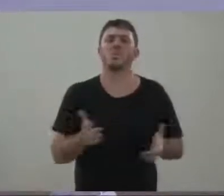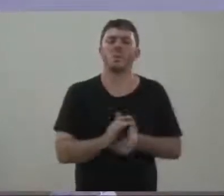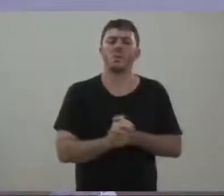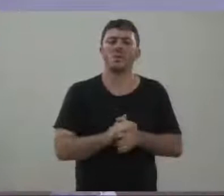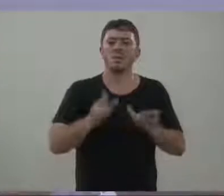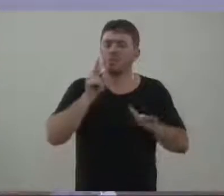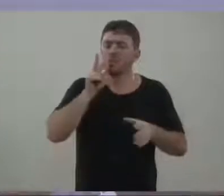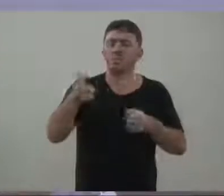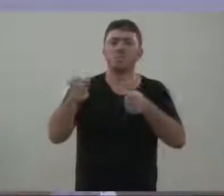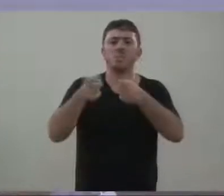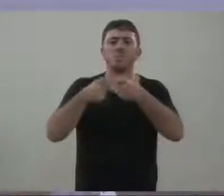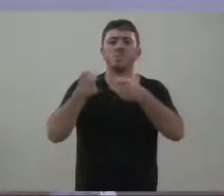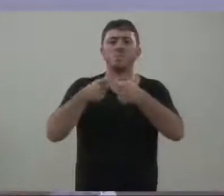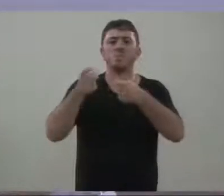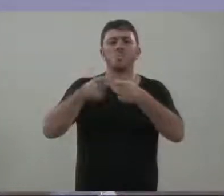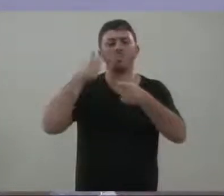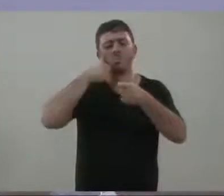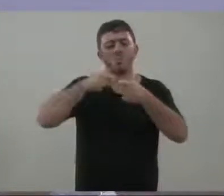médicas foram